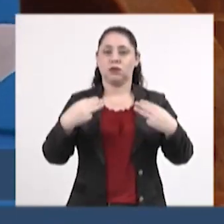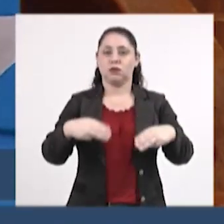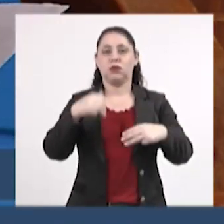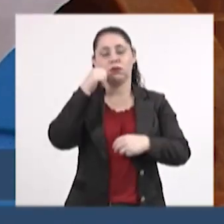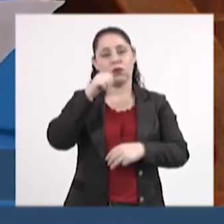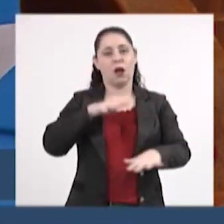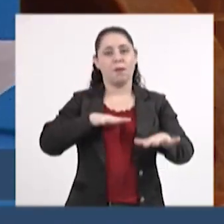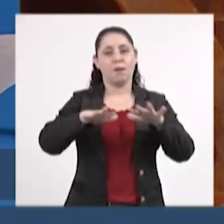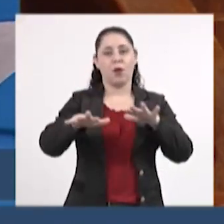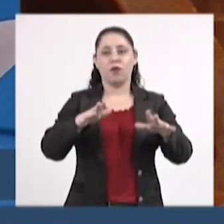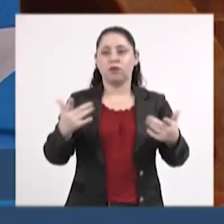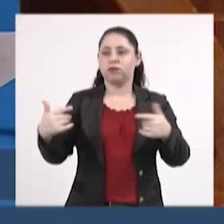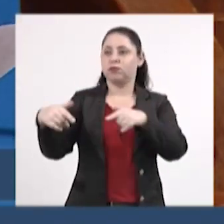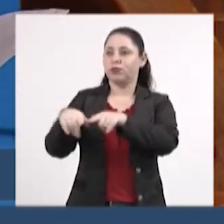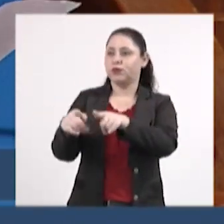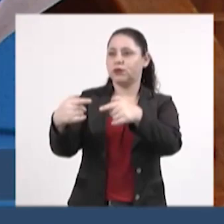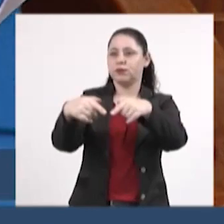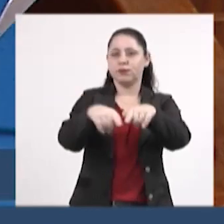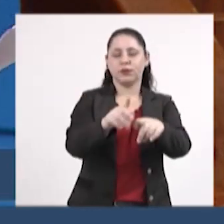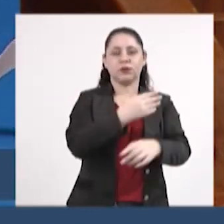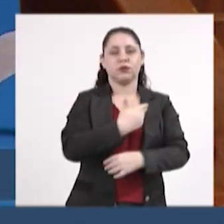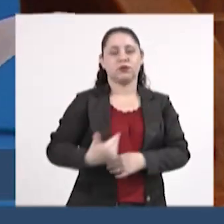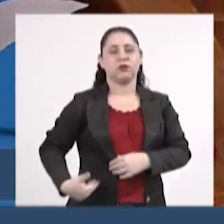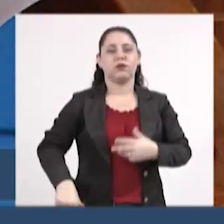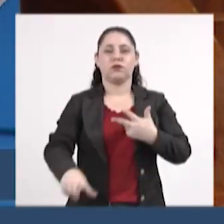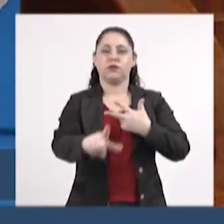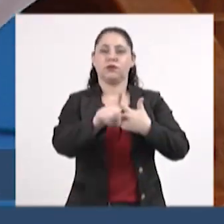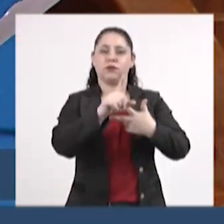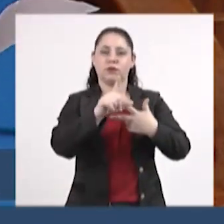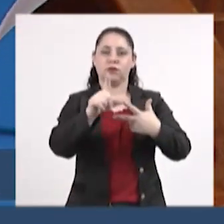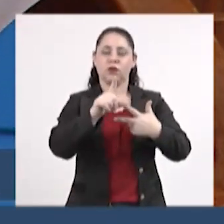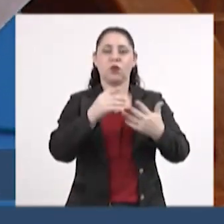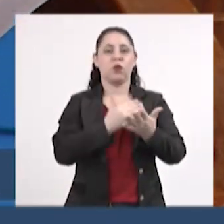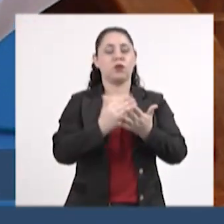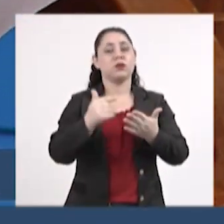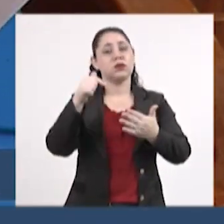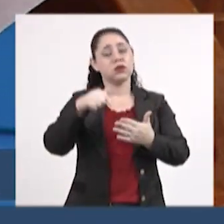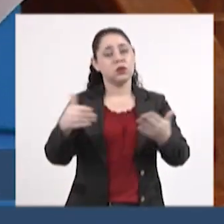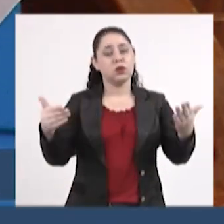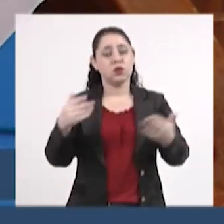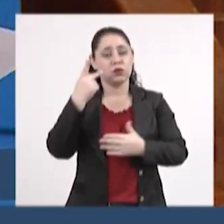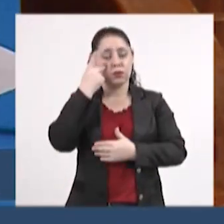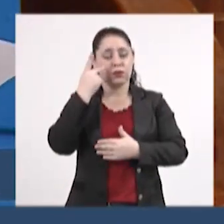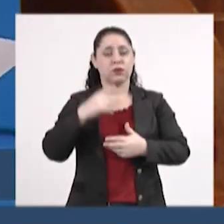está mobilizando parceiros dos governos, do Legislativo, e eu estou começando por aqui,